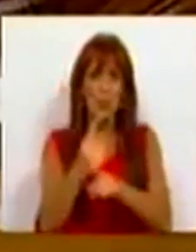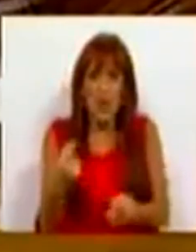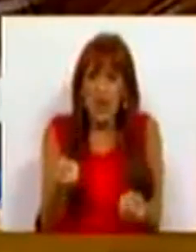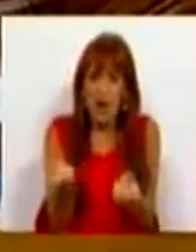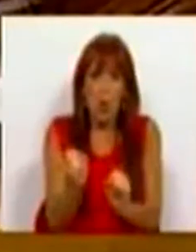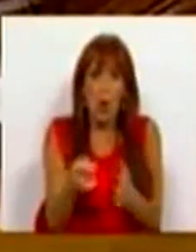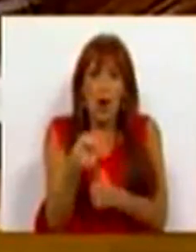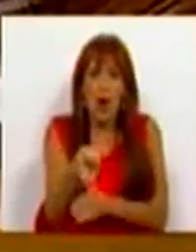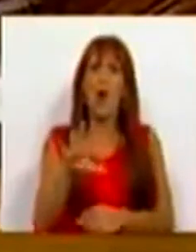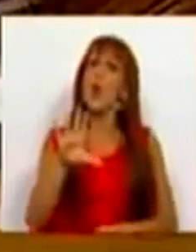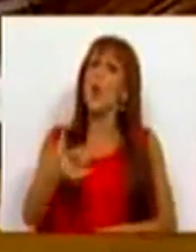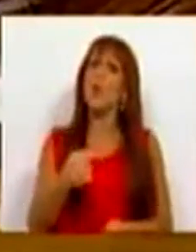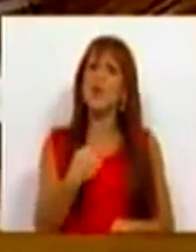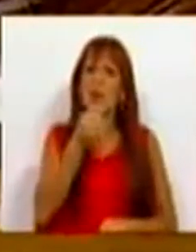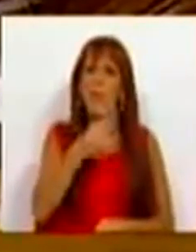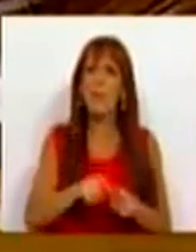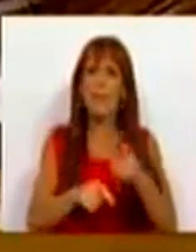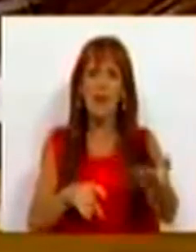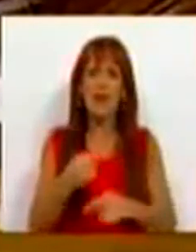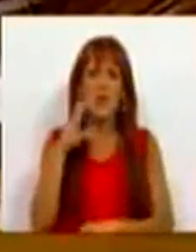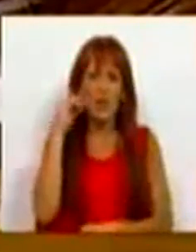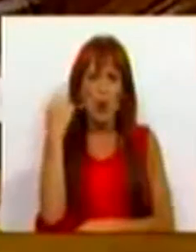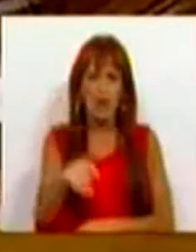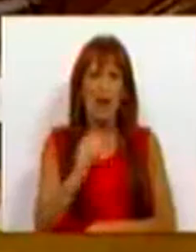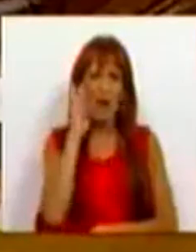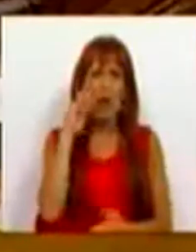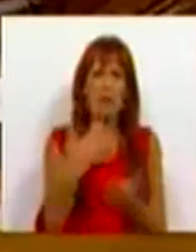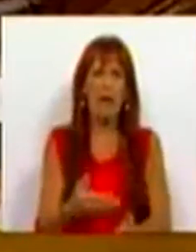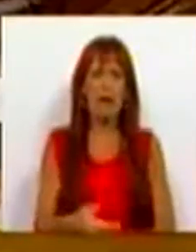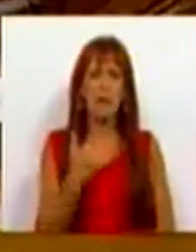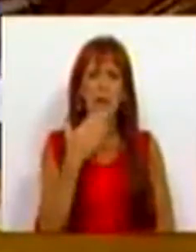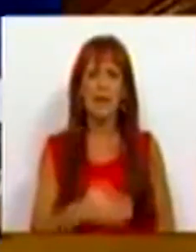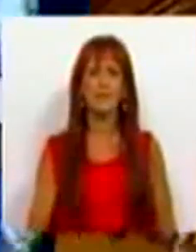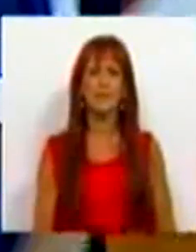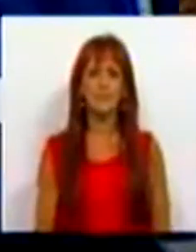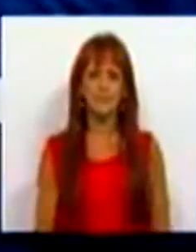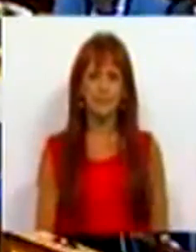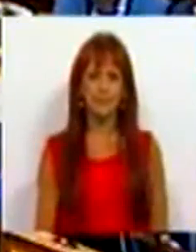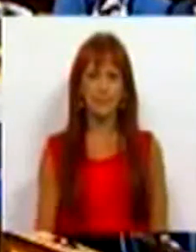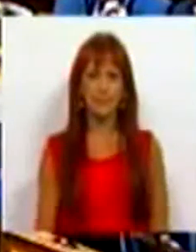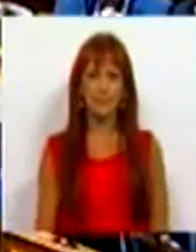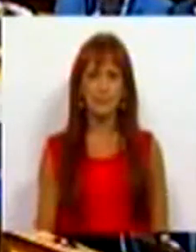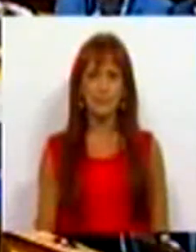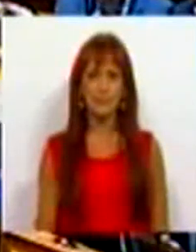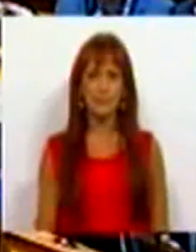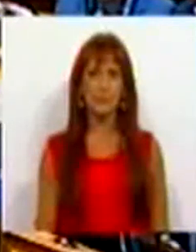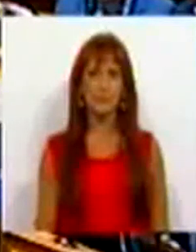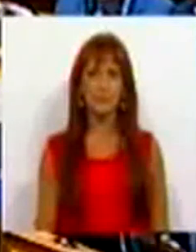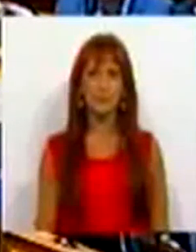para a necessária redução das desigualdades sociais é um desafio que deve mobilizar todos num esforço crescente e permanente. Do